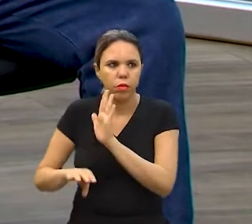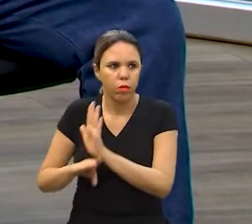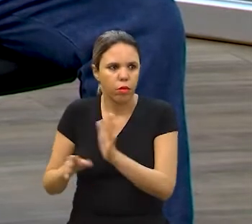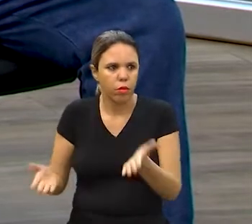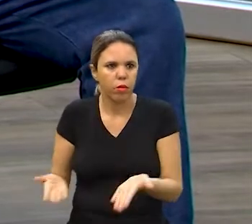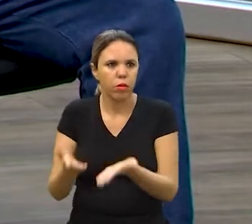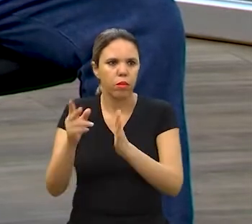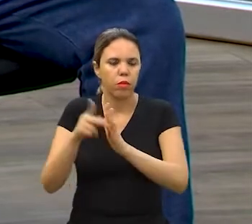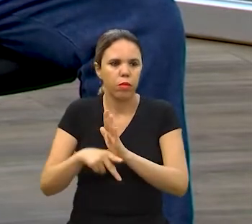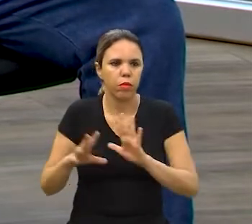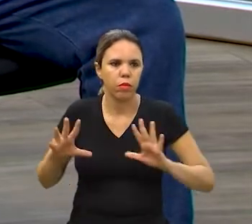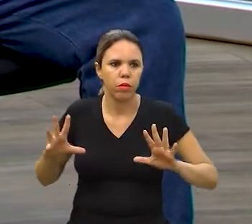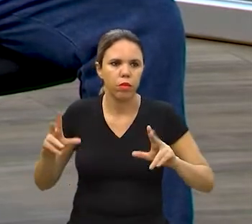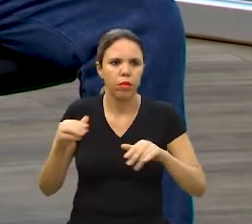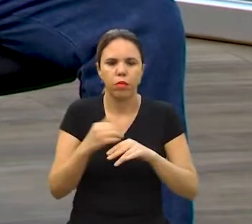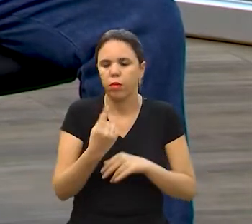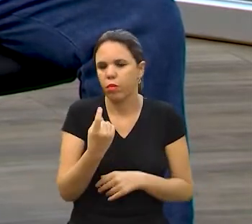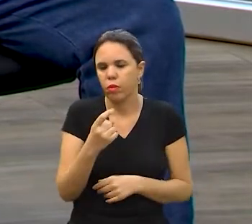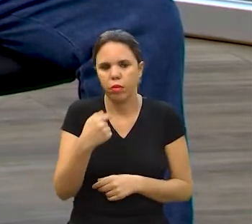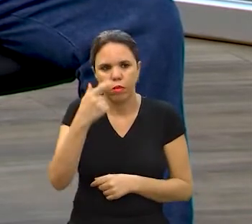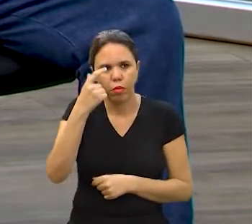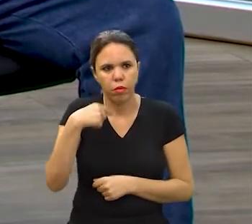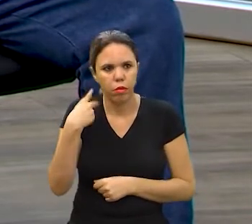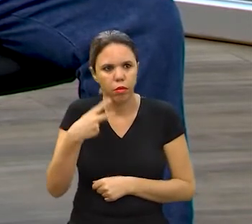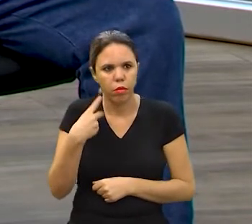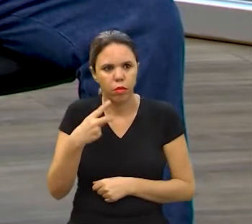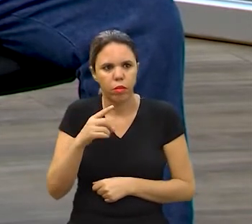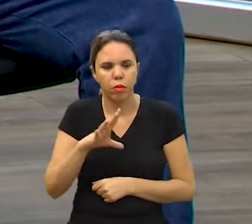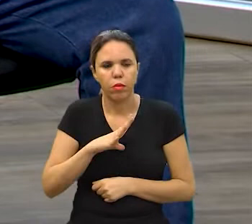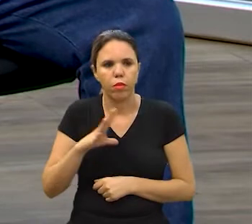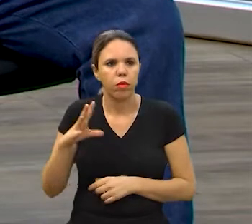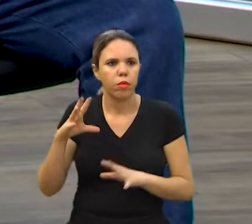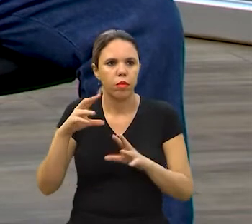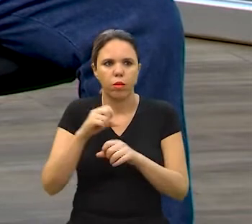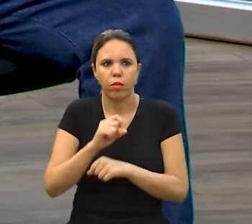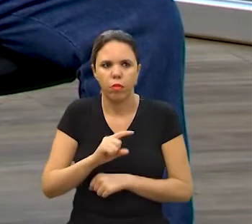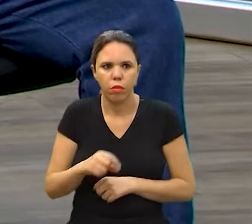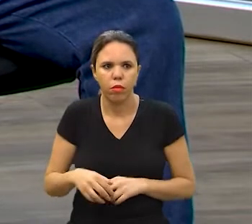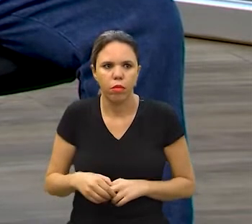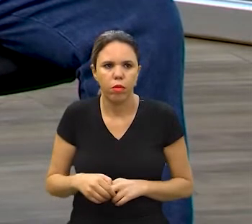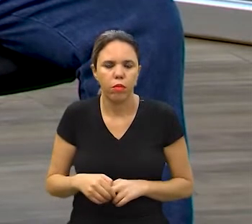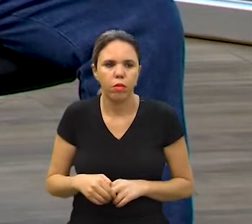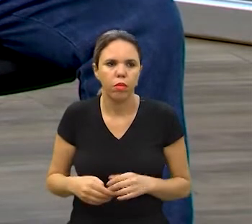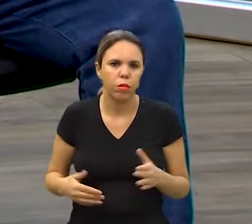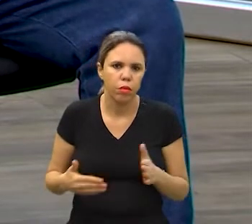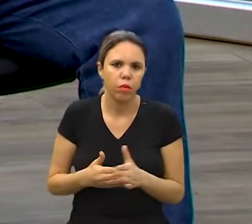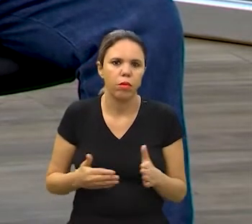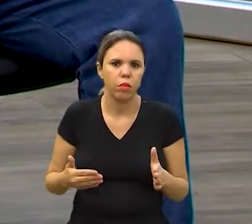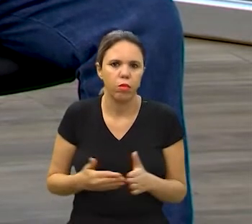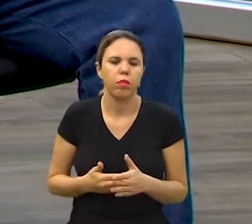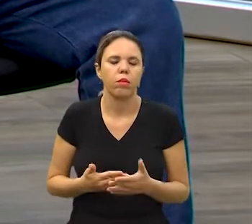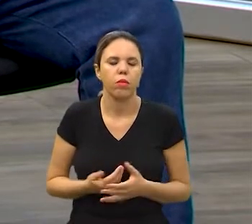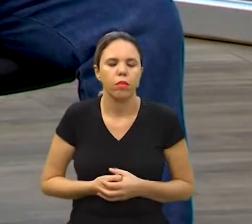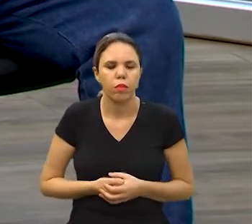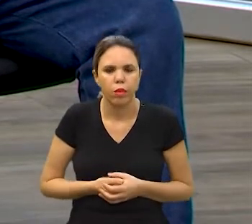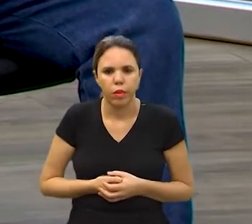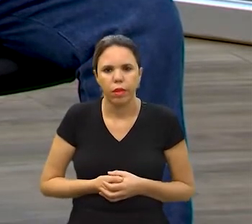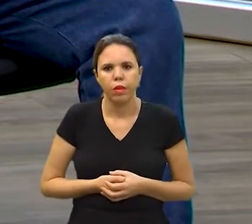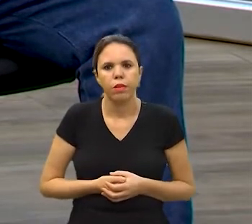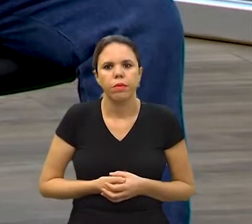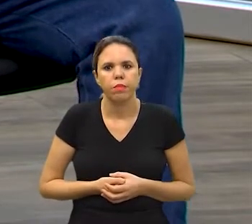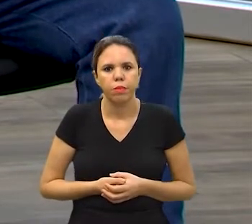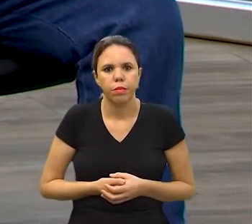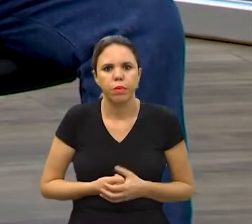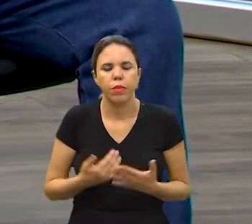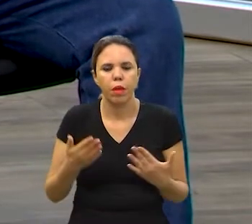está te ajudando. Eu falei, é um projeto que é para todos, não é para um. Eu sou um vereador da cidade inteira para todo mundo. A gente não é restrito a isso e aquilo.